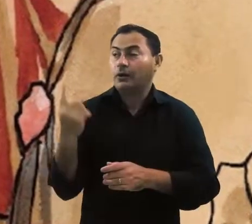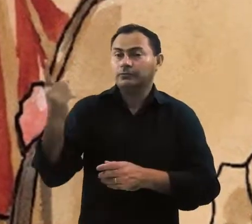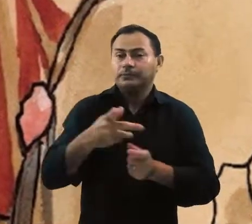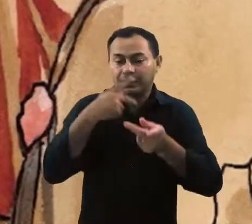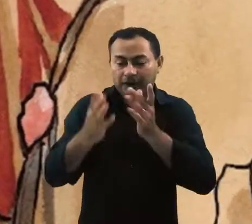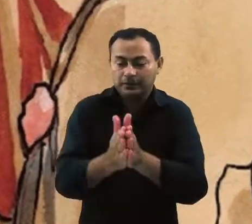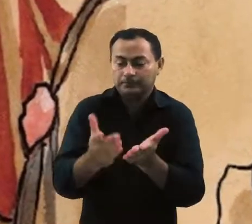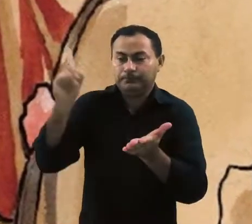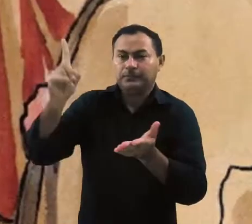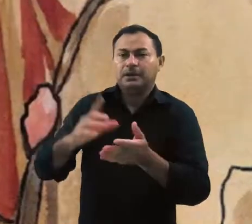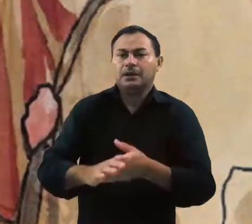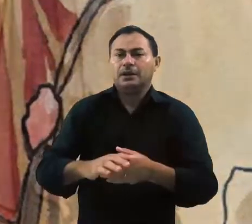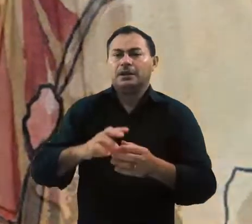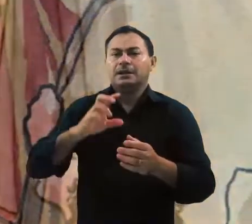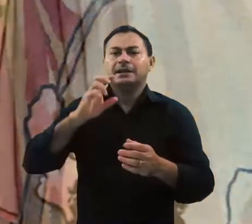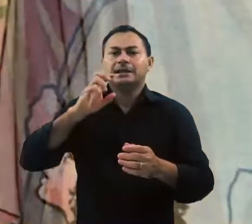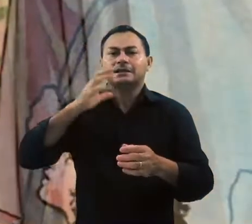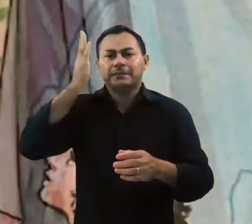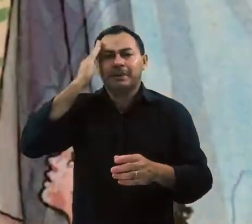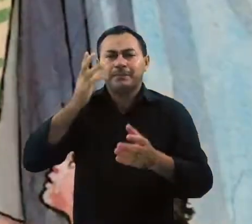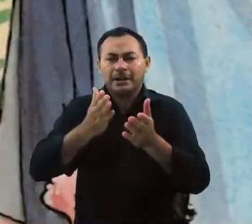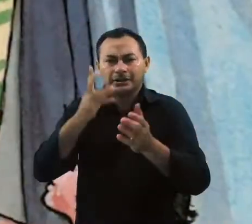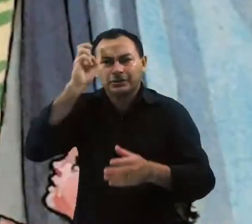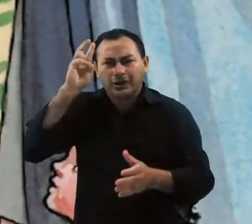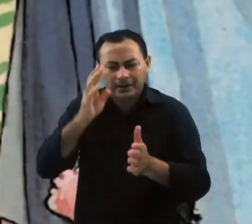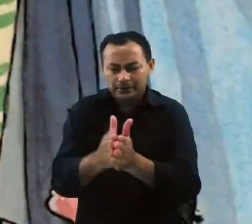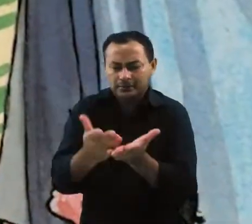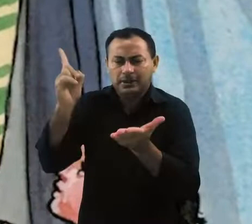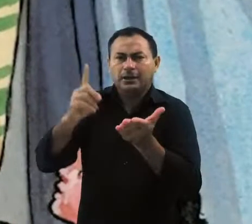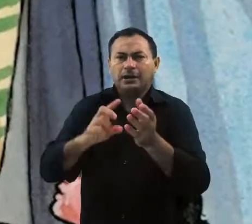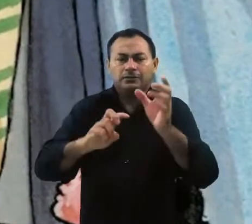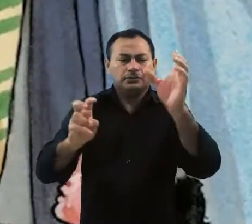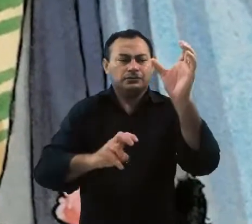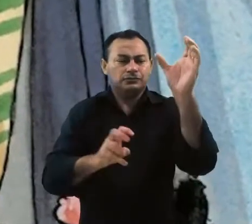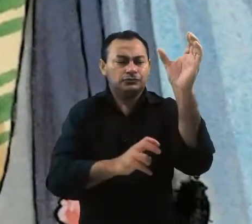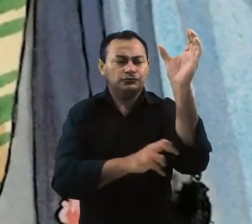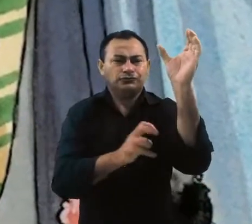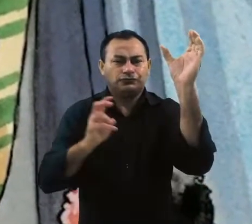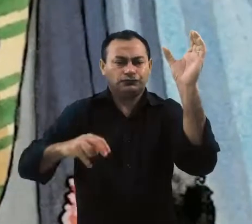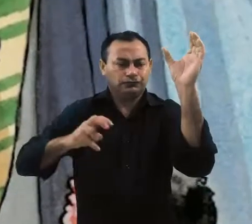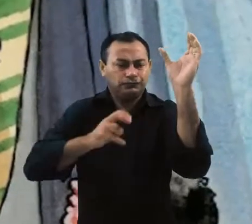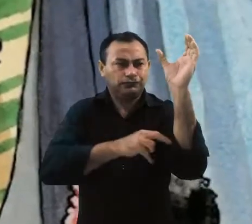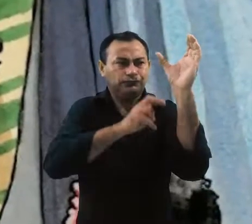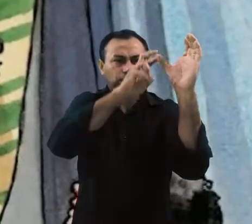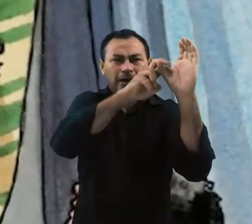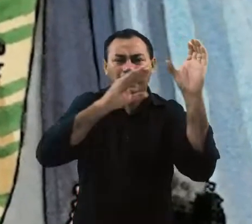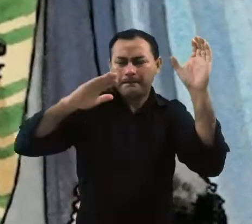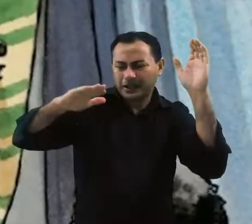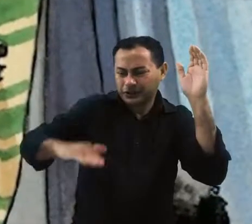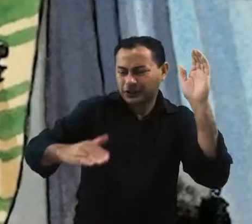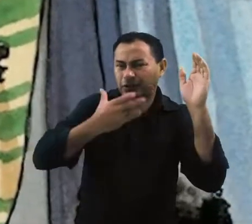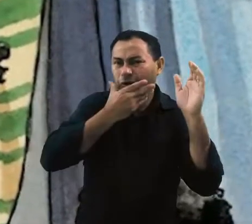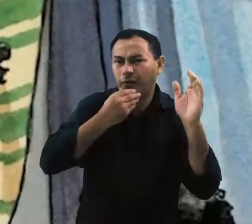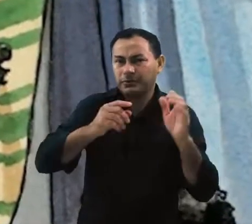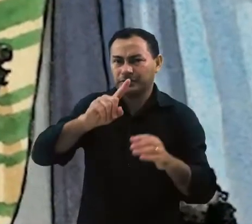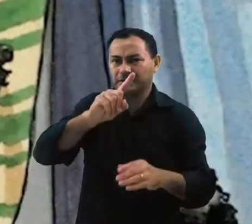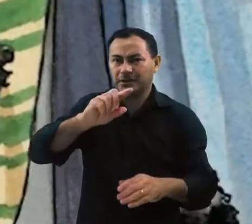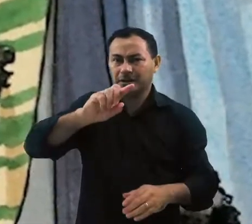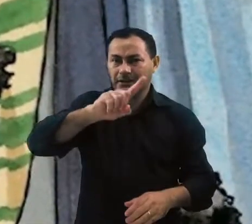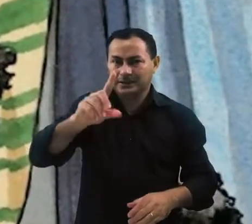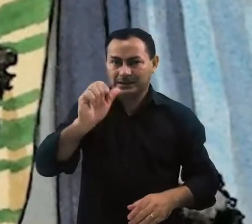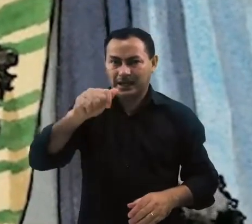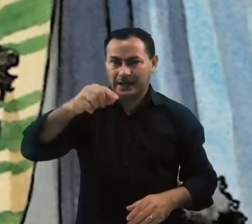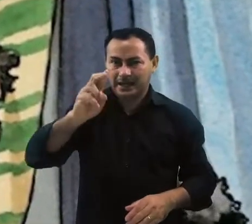alto e ter um relato bíblico sabemos que Zaqueu não era aquele Zaqueu era baixinho mas